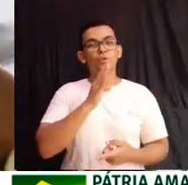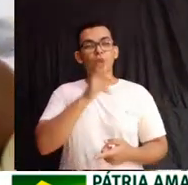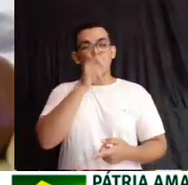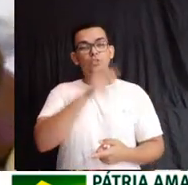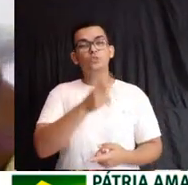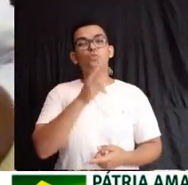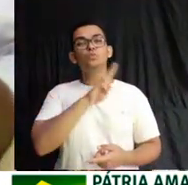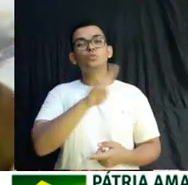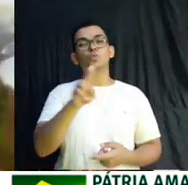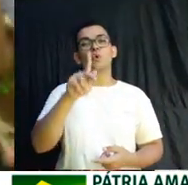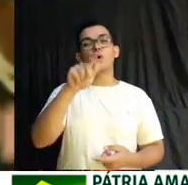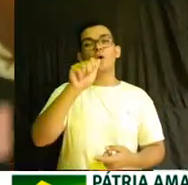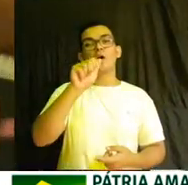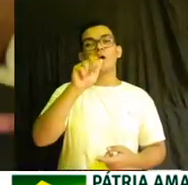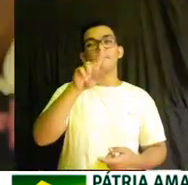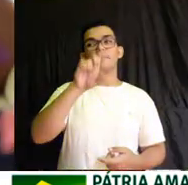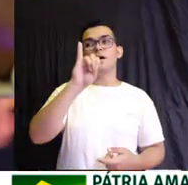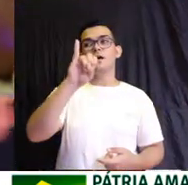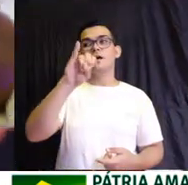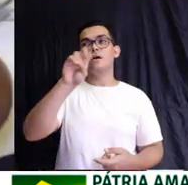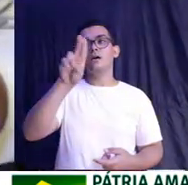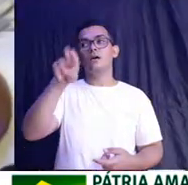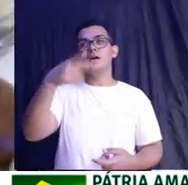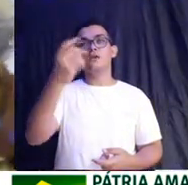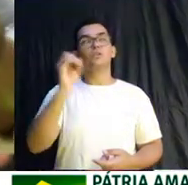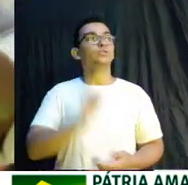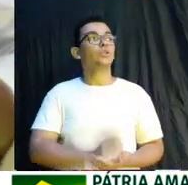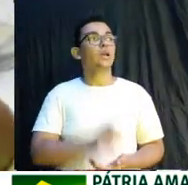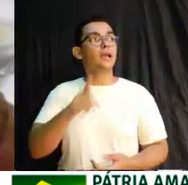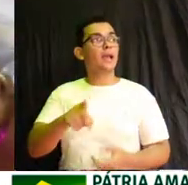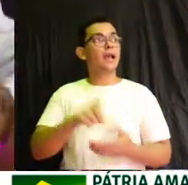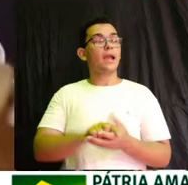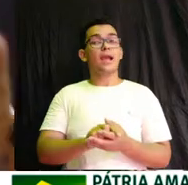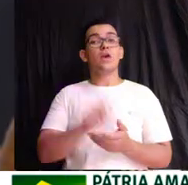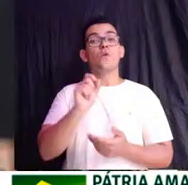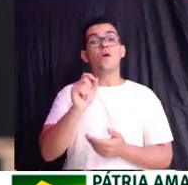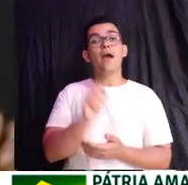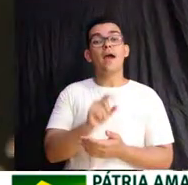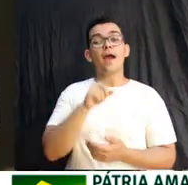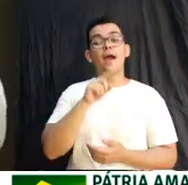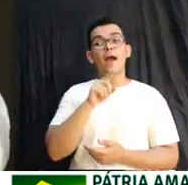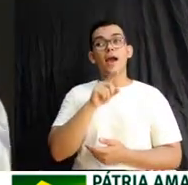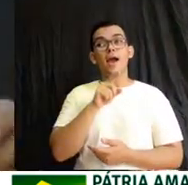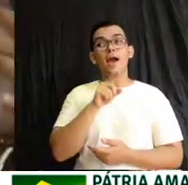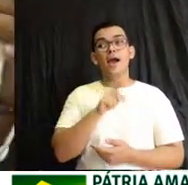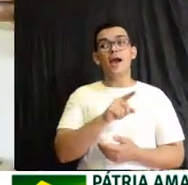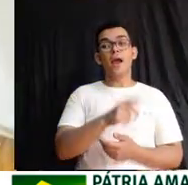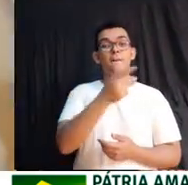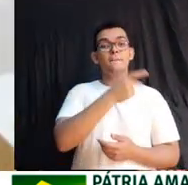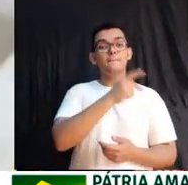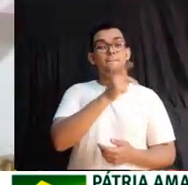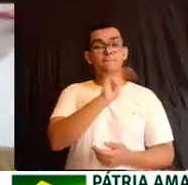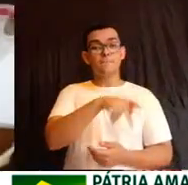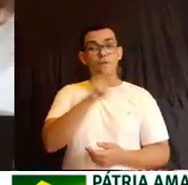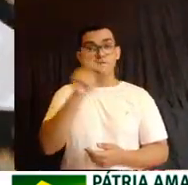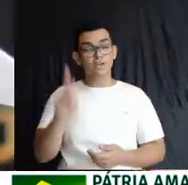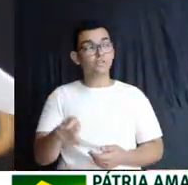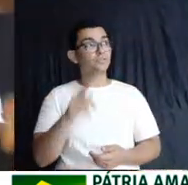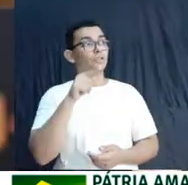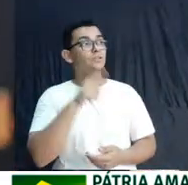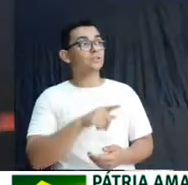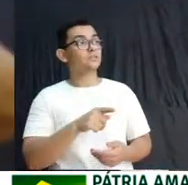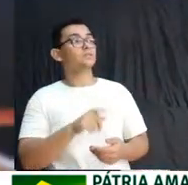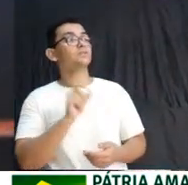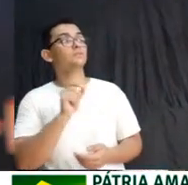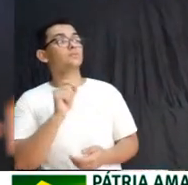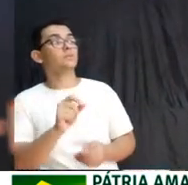Paulinho. Não é o Paulinho Gogó, não, tá? É o Paulinho Professor. Paulinho Professor. Ele dá